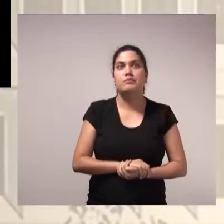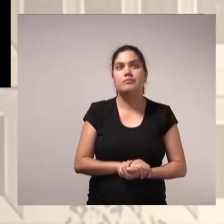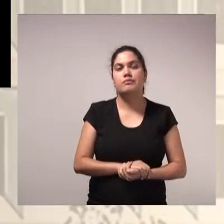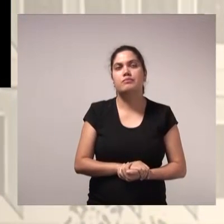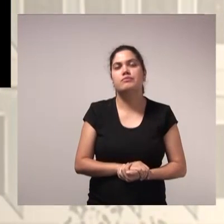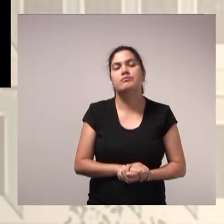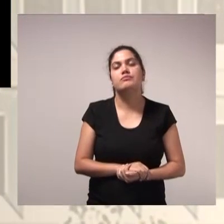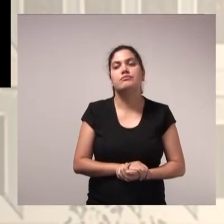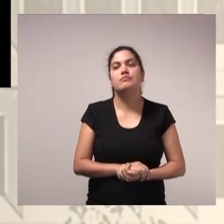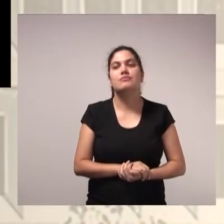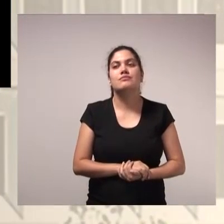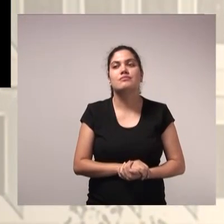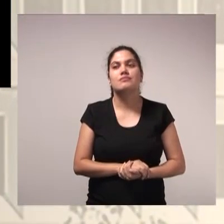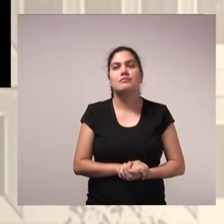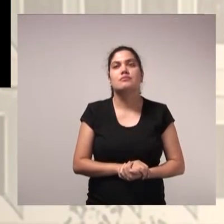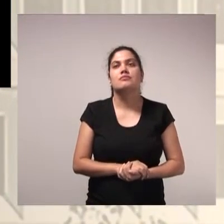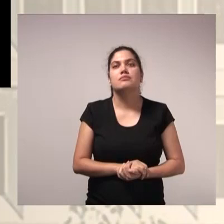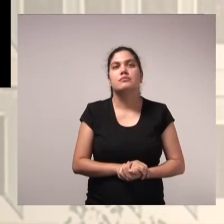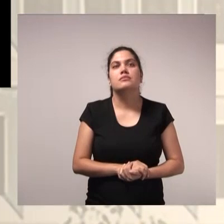Bom,